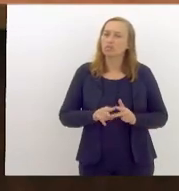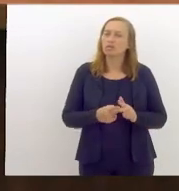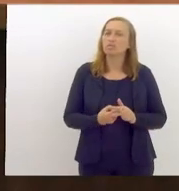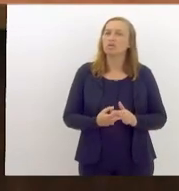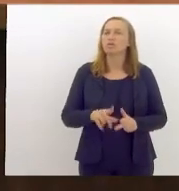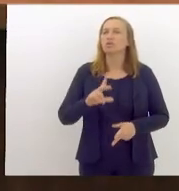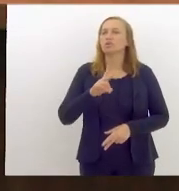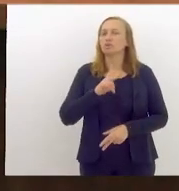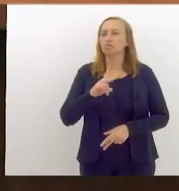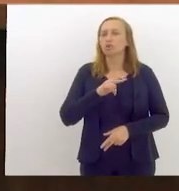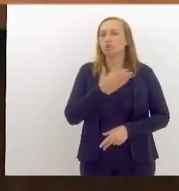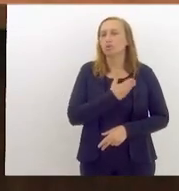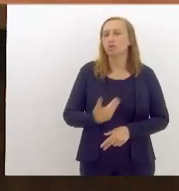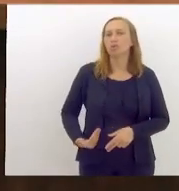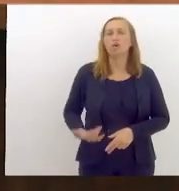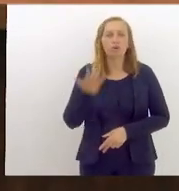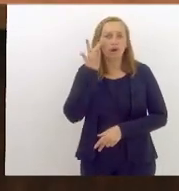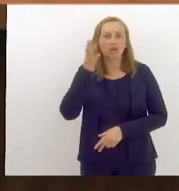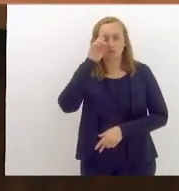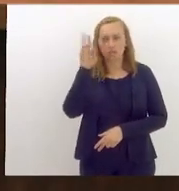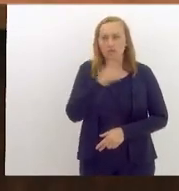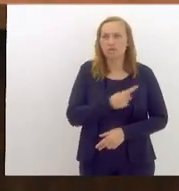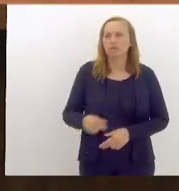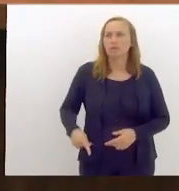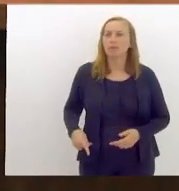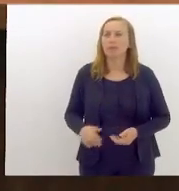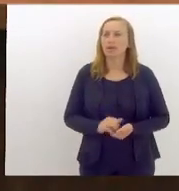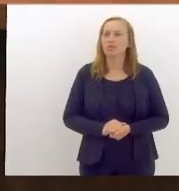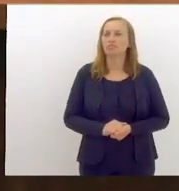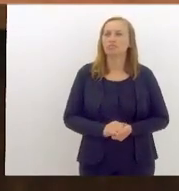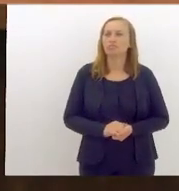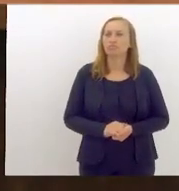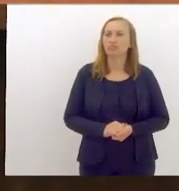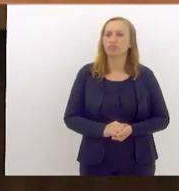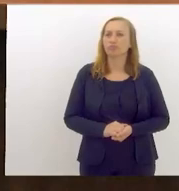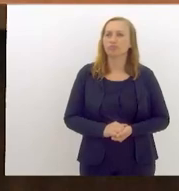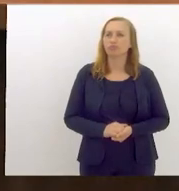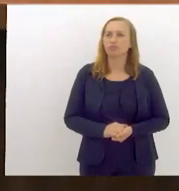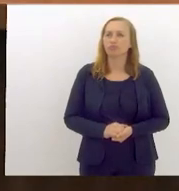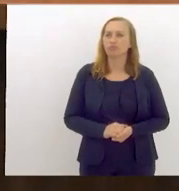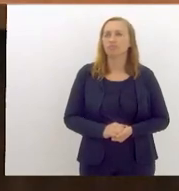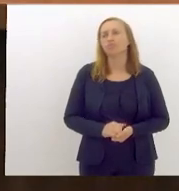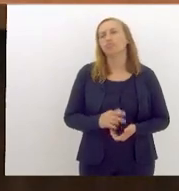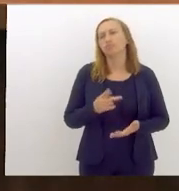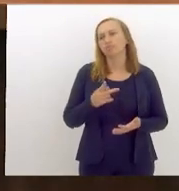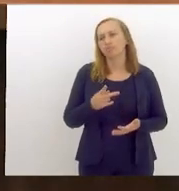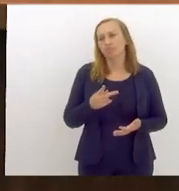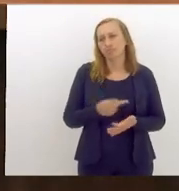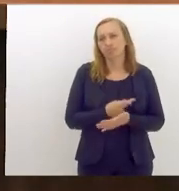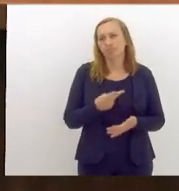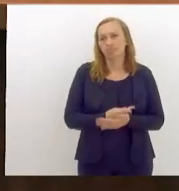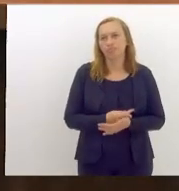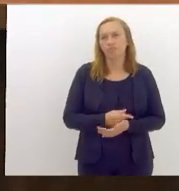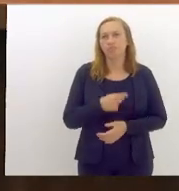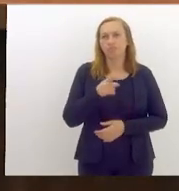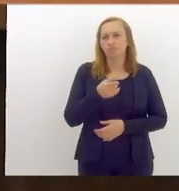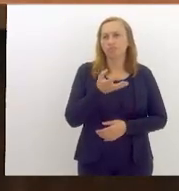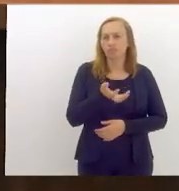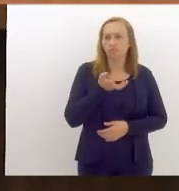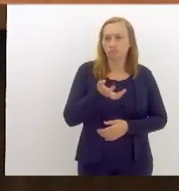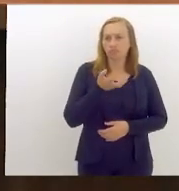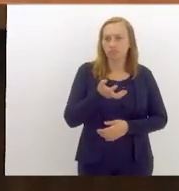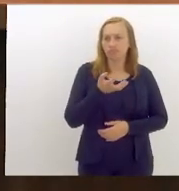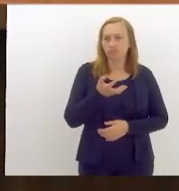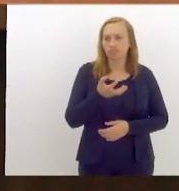Governador eu acho isso senhor presidente um autêntica pornochanchada você querer